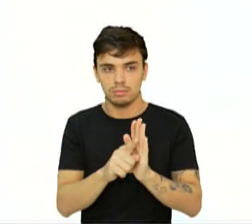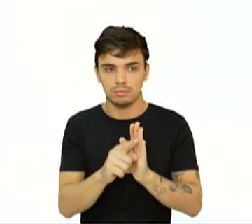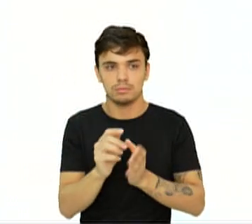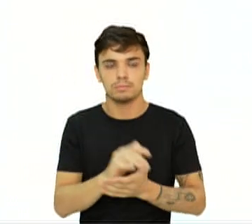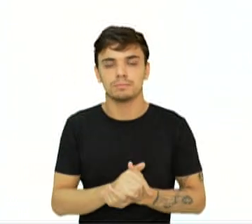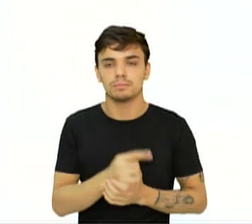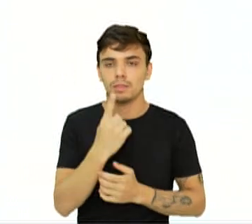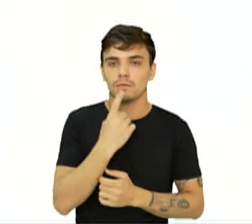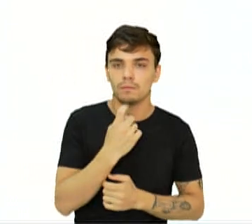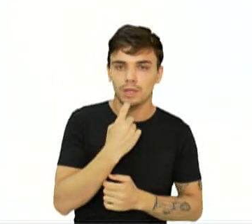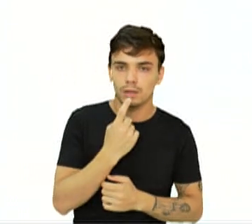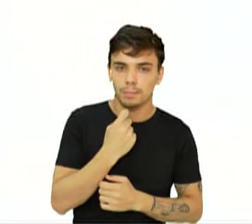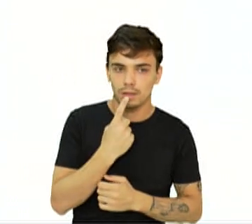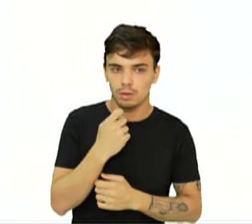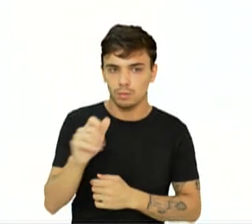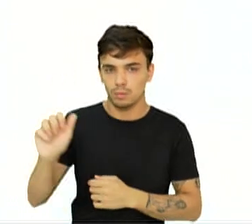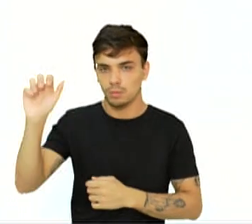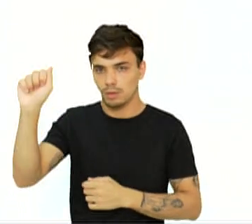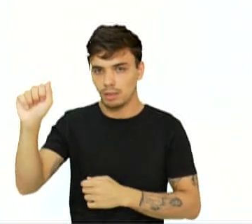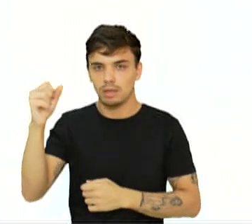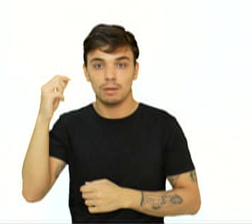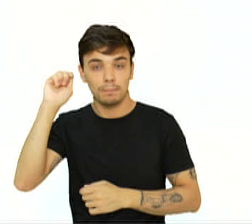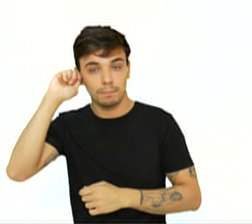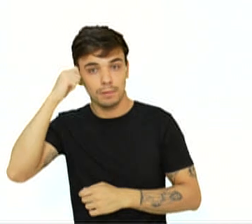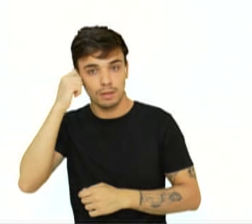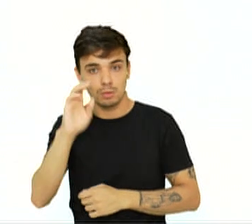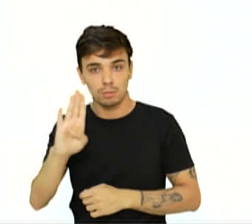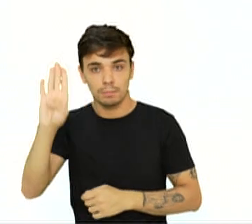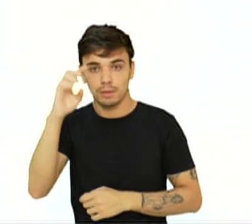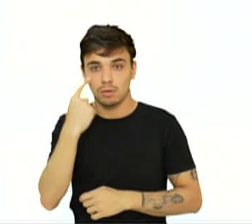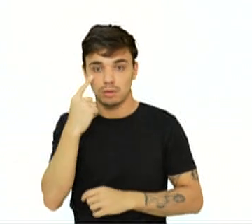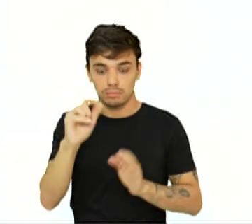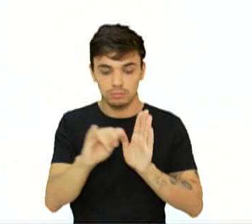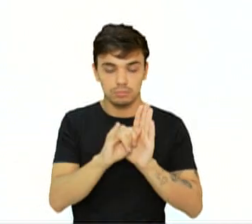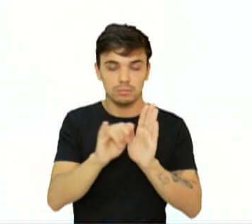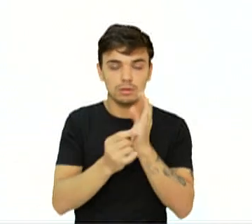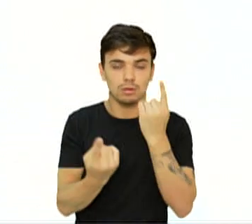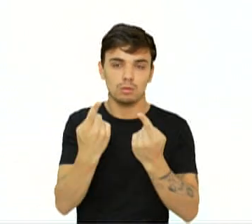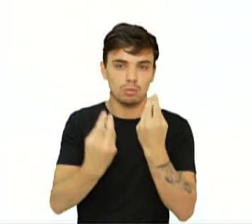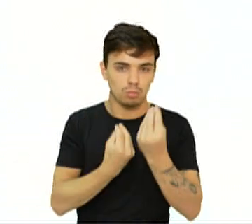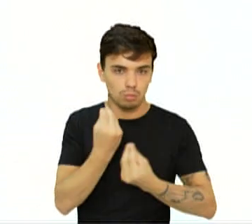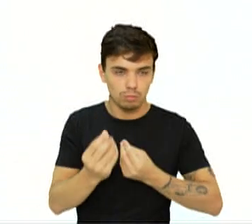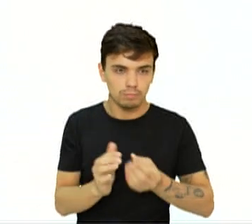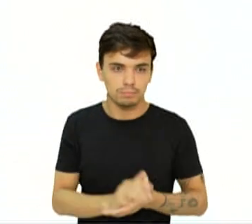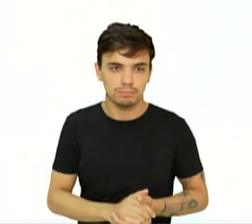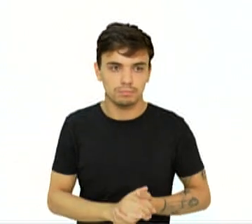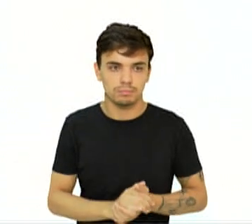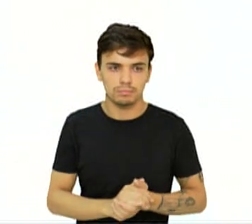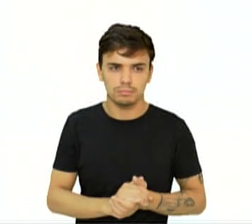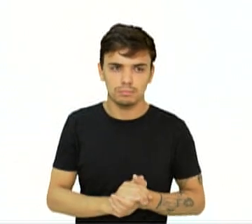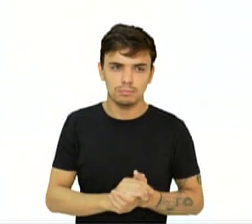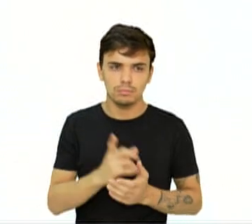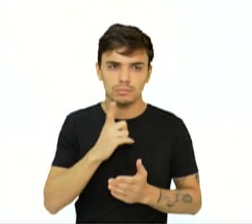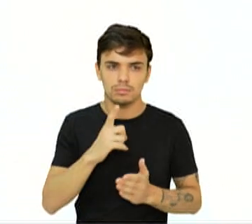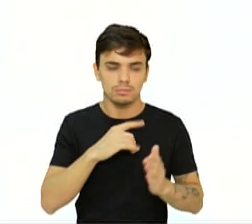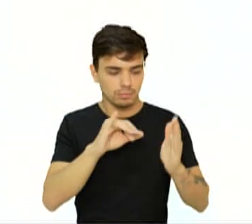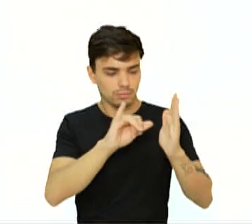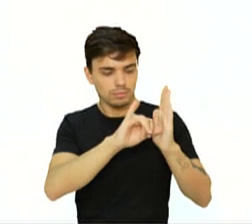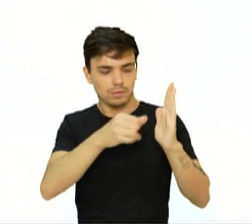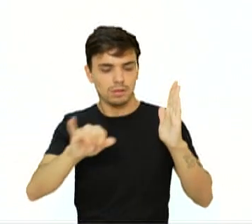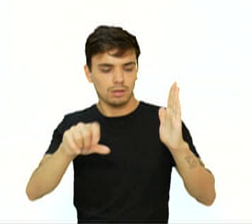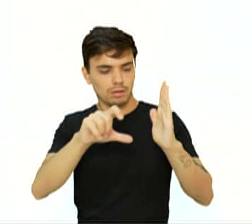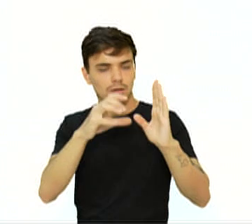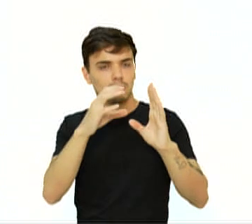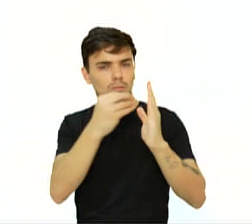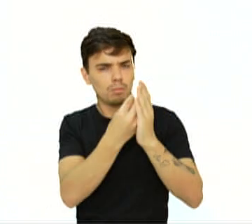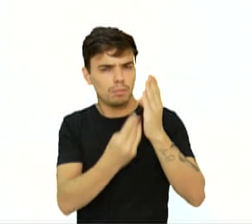A, sinal preto B. Tenta identificar. São enviados para passarem por um filtro de alta